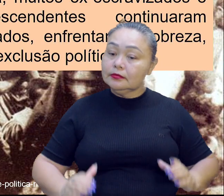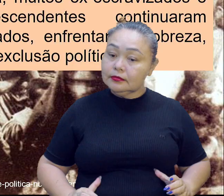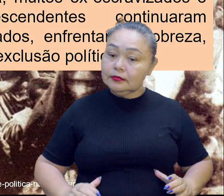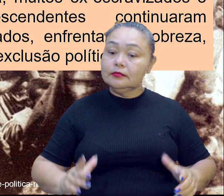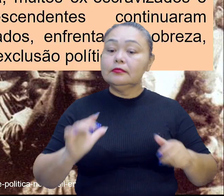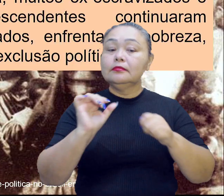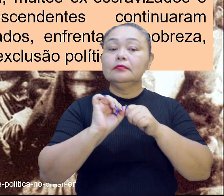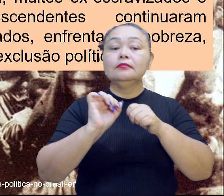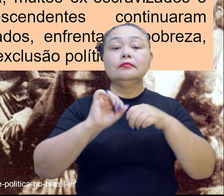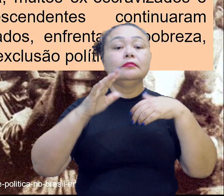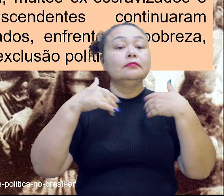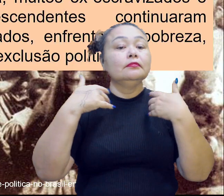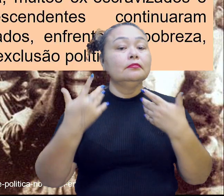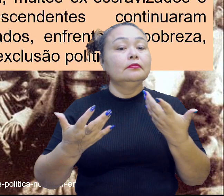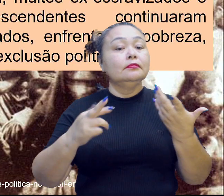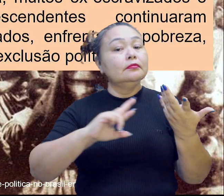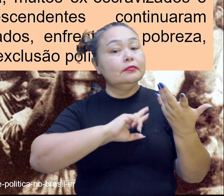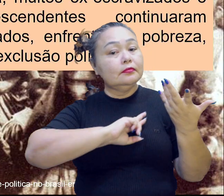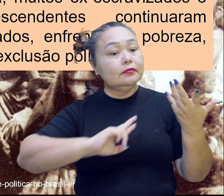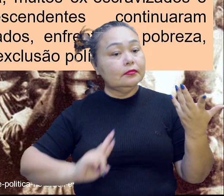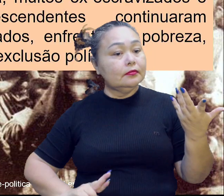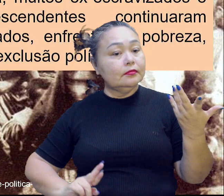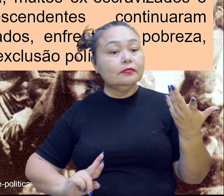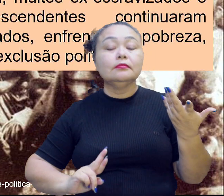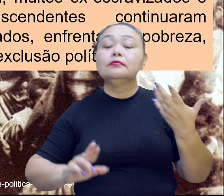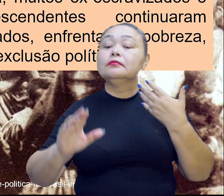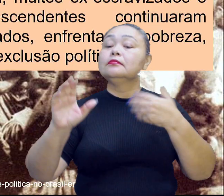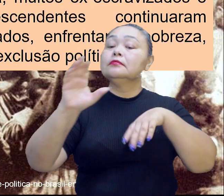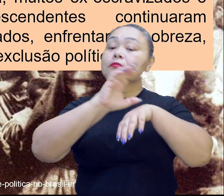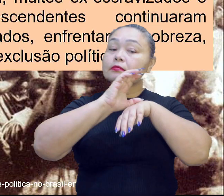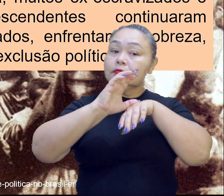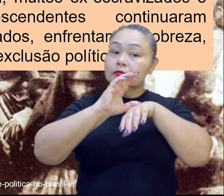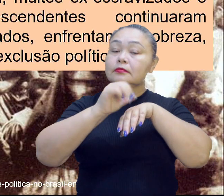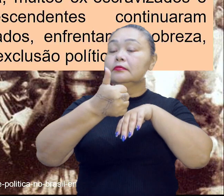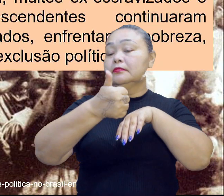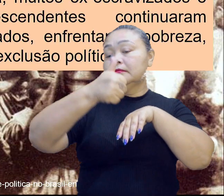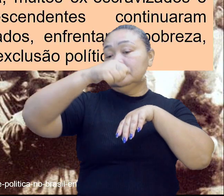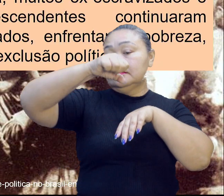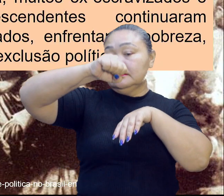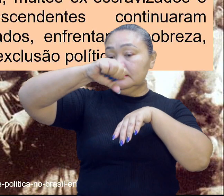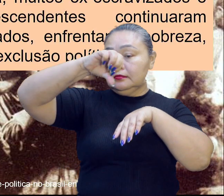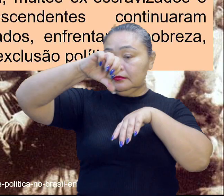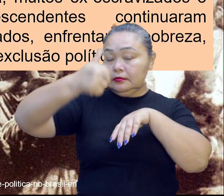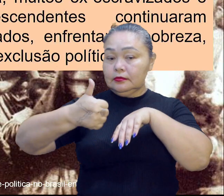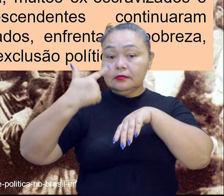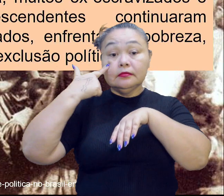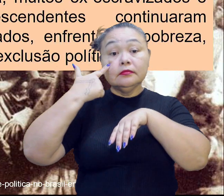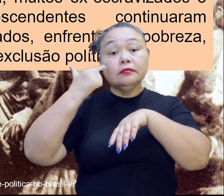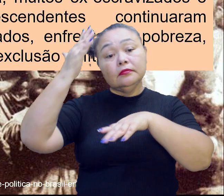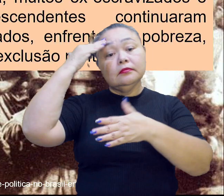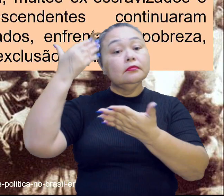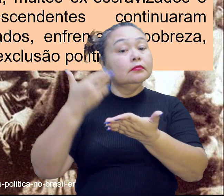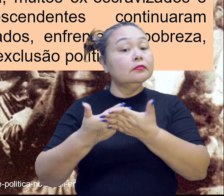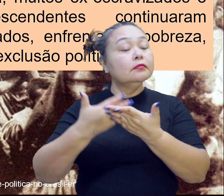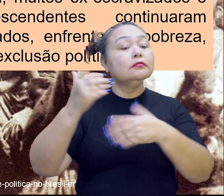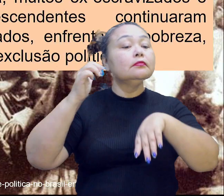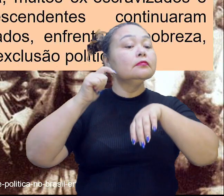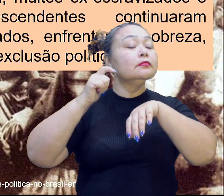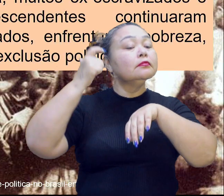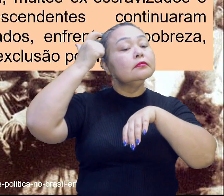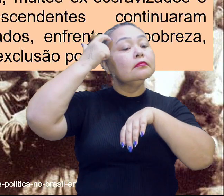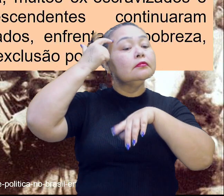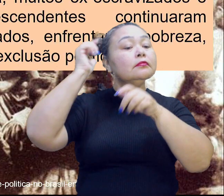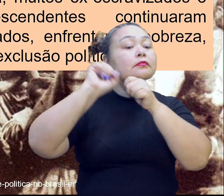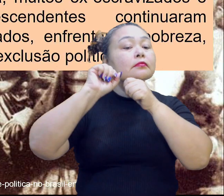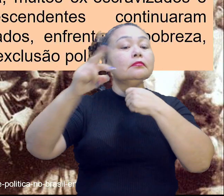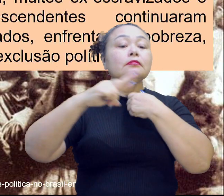A Constituição de 1891 defendia ideias republicanas e federativas, mas a cidadania